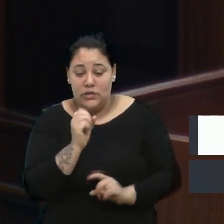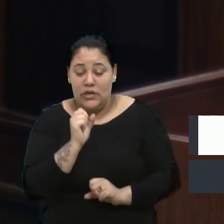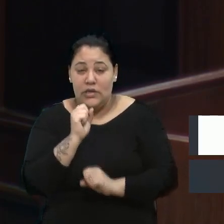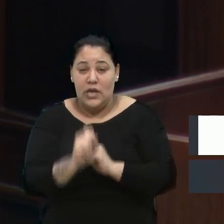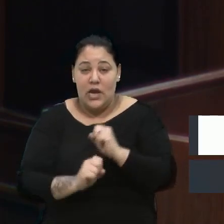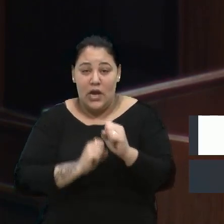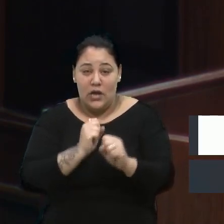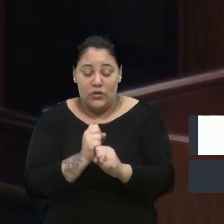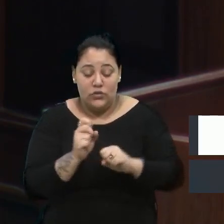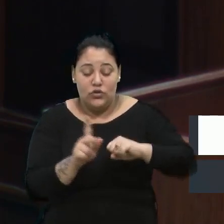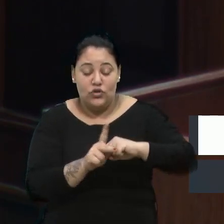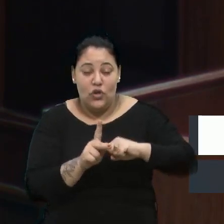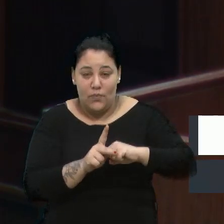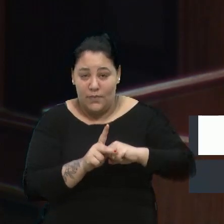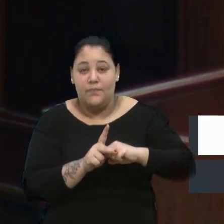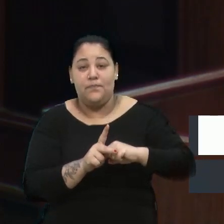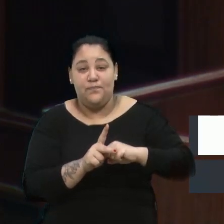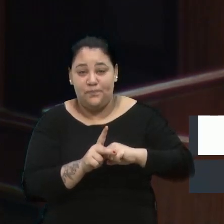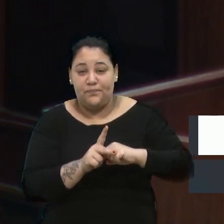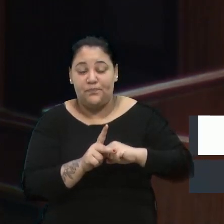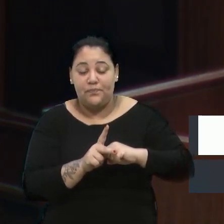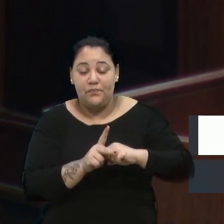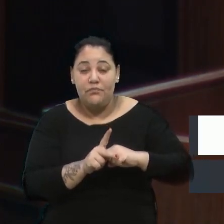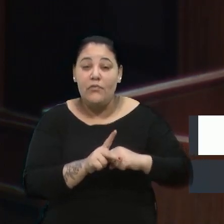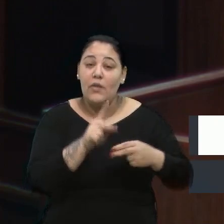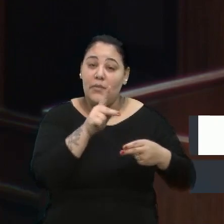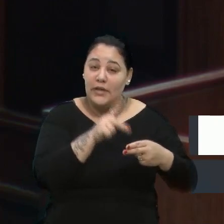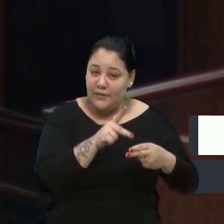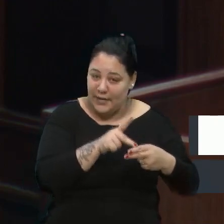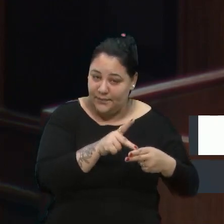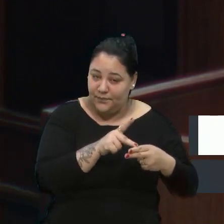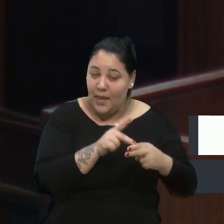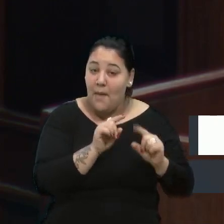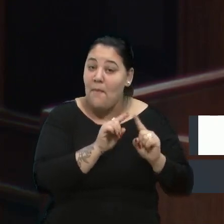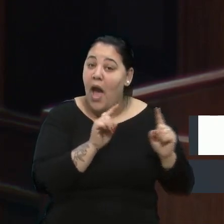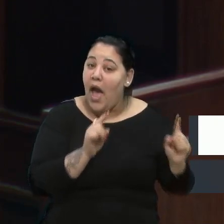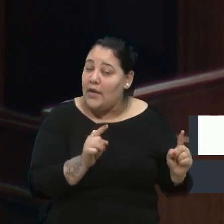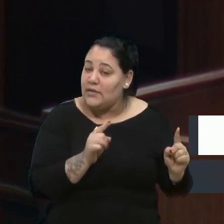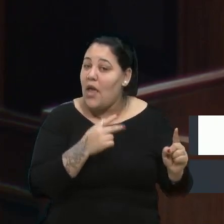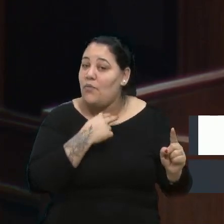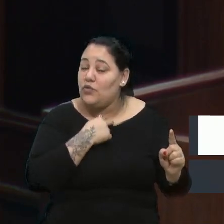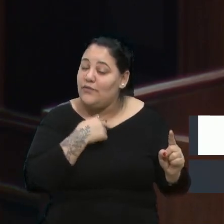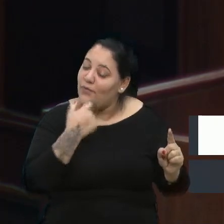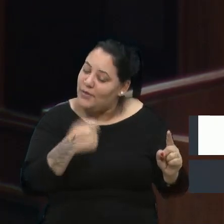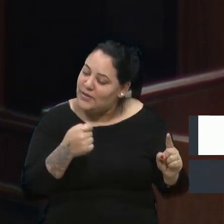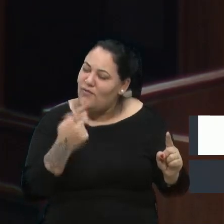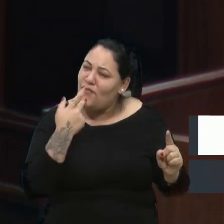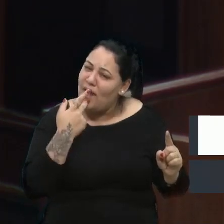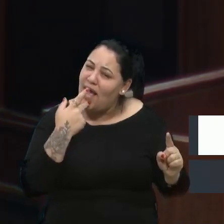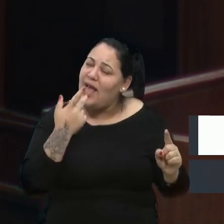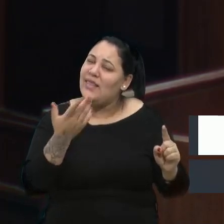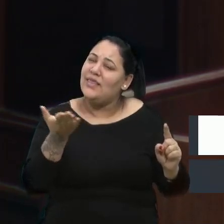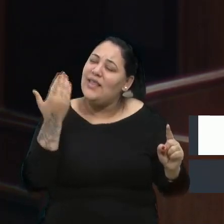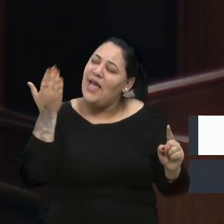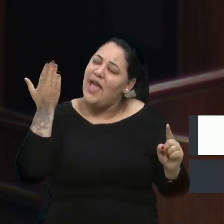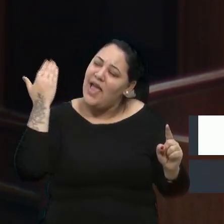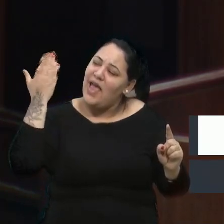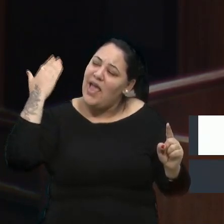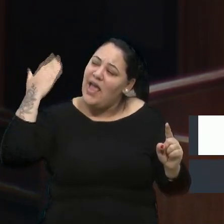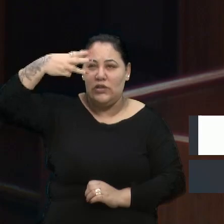a construção de um moderno edifício de 9 pavimentos, onde se estabeleceu o Comercial Prataveira Alberti S.A. Espaço